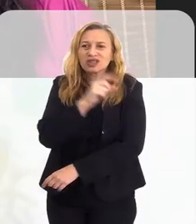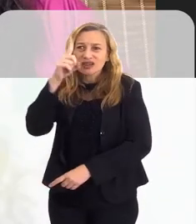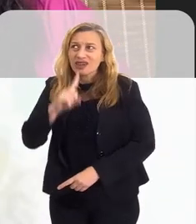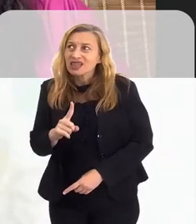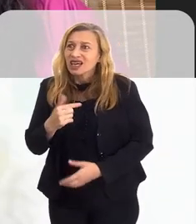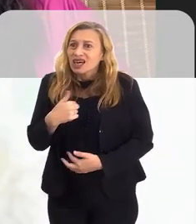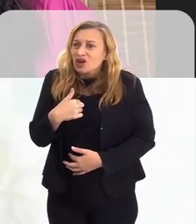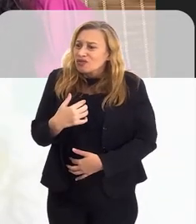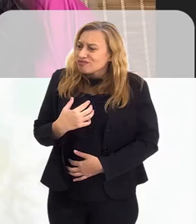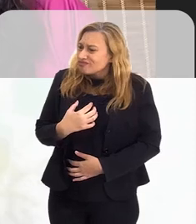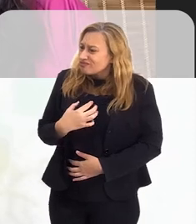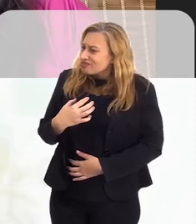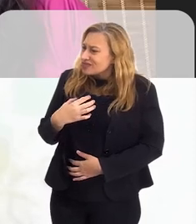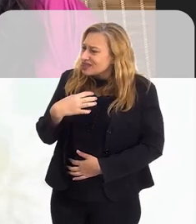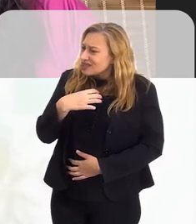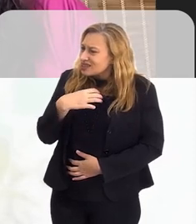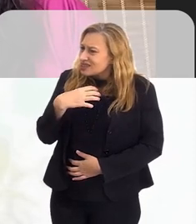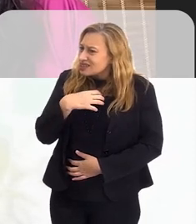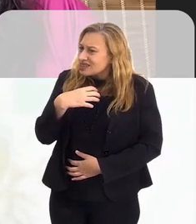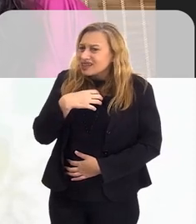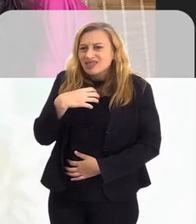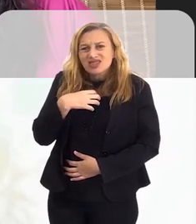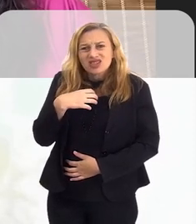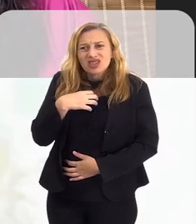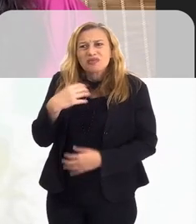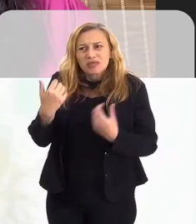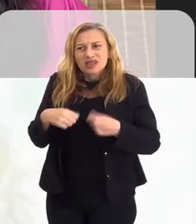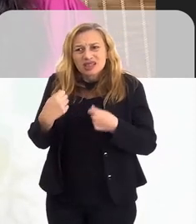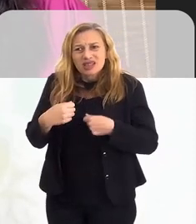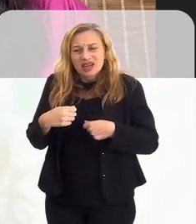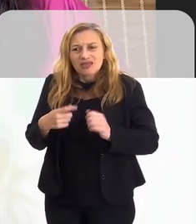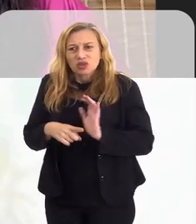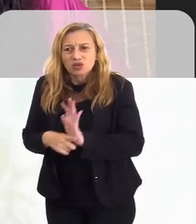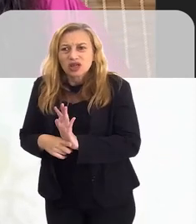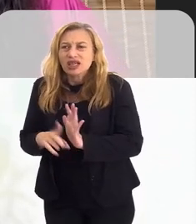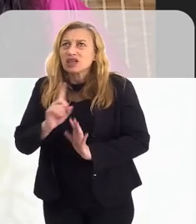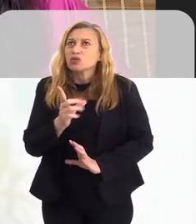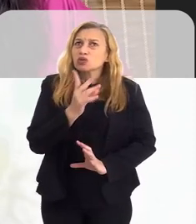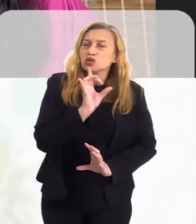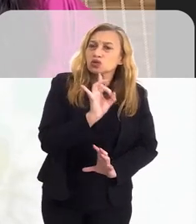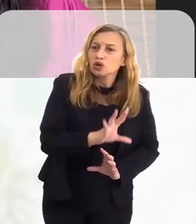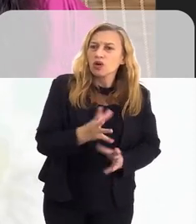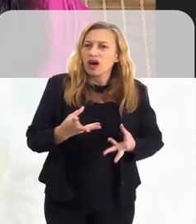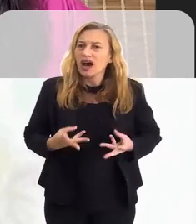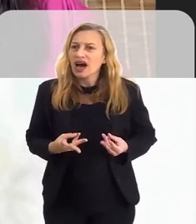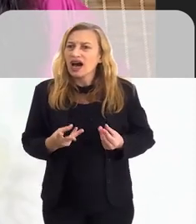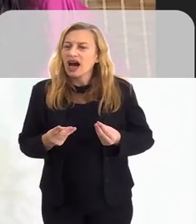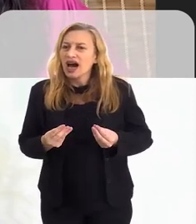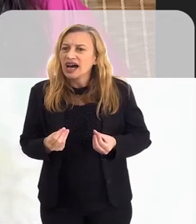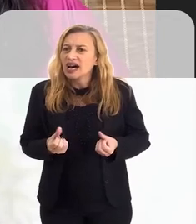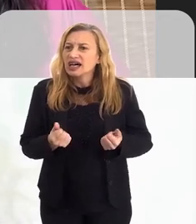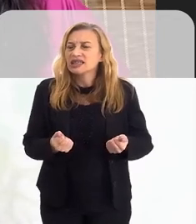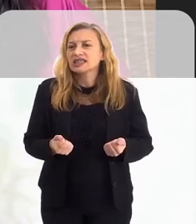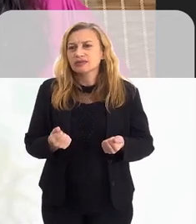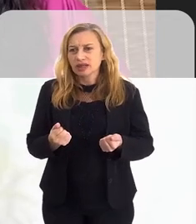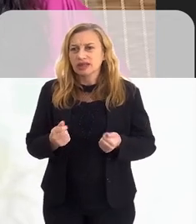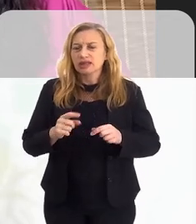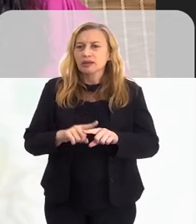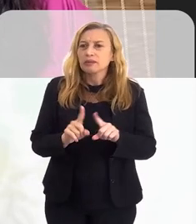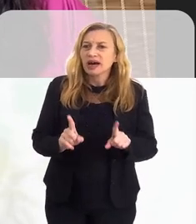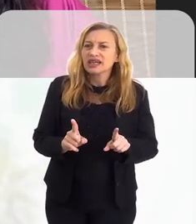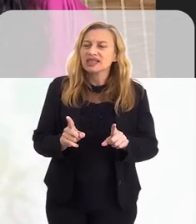e me incomodou a ausência de acessibilidade. Não só a acessibilidade no que se refere à dimensão